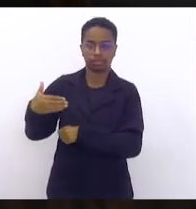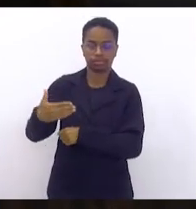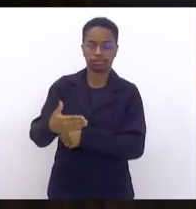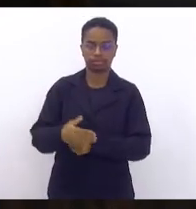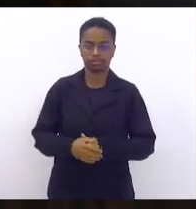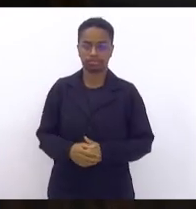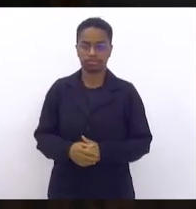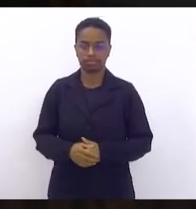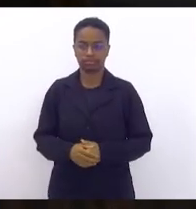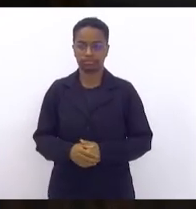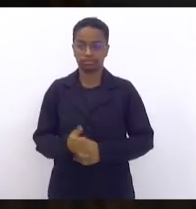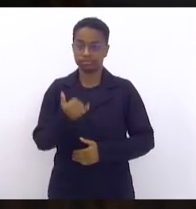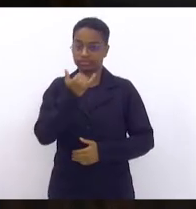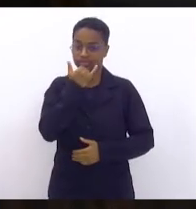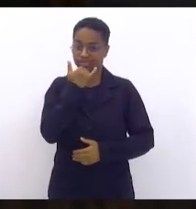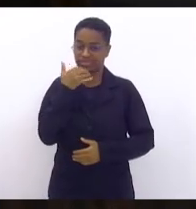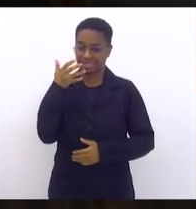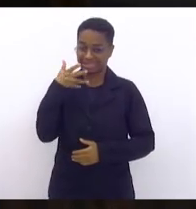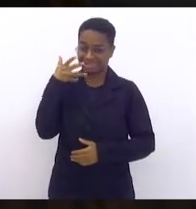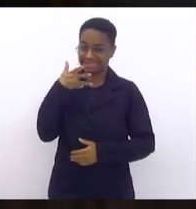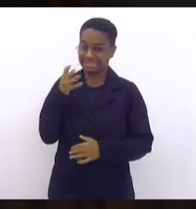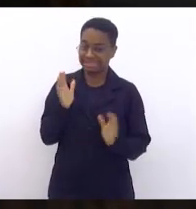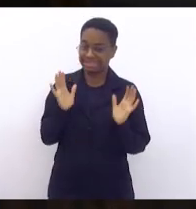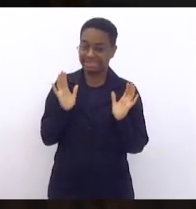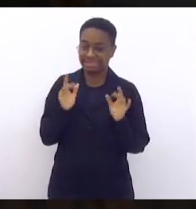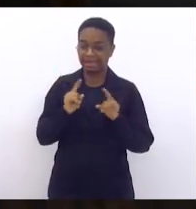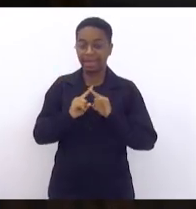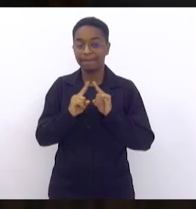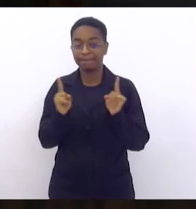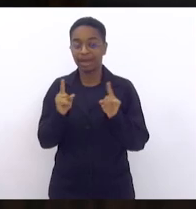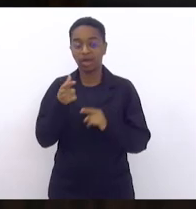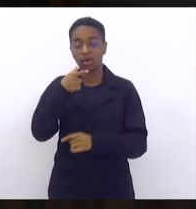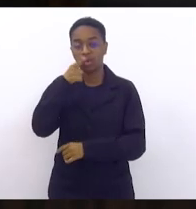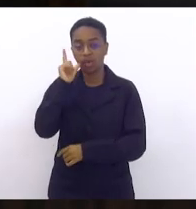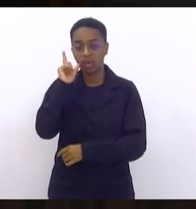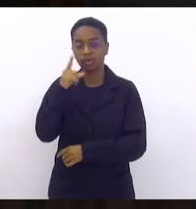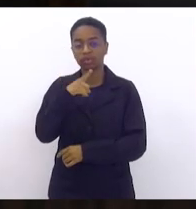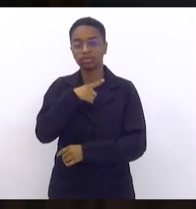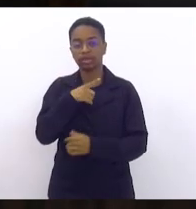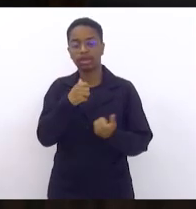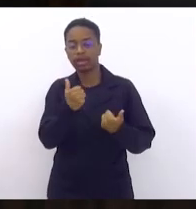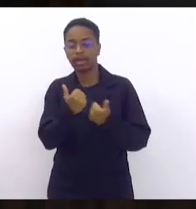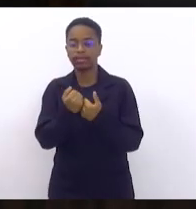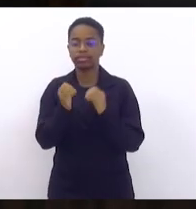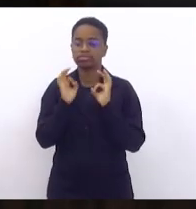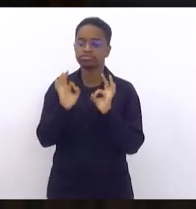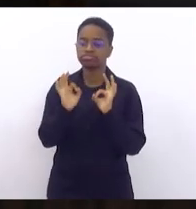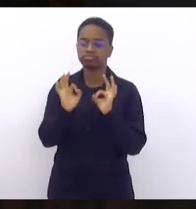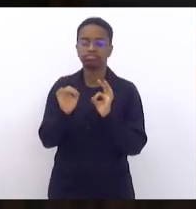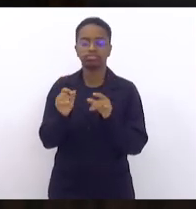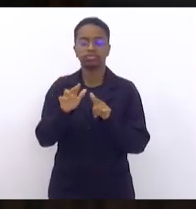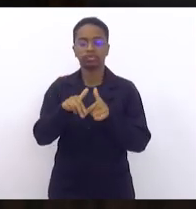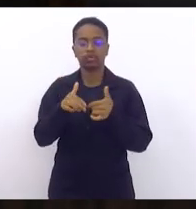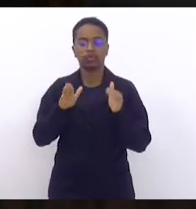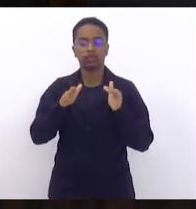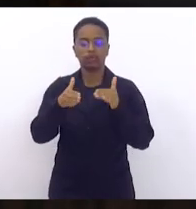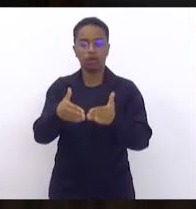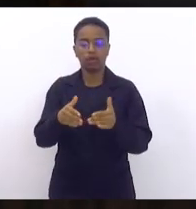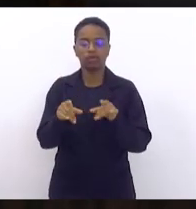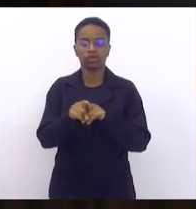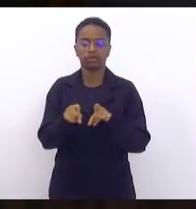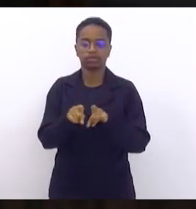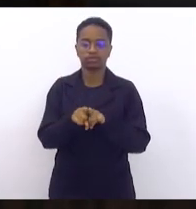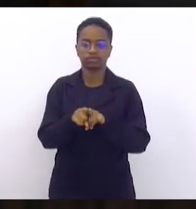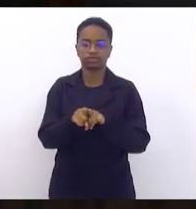Janeiro Desculpa aí as minhas intervenções mas é ontem com esse apoio Incondicional A partir do fórum e essa